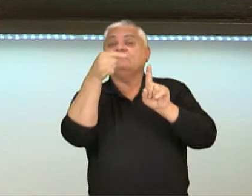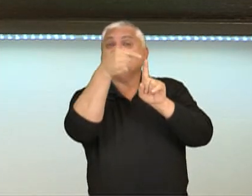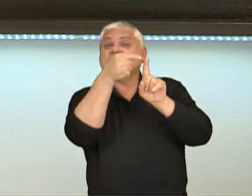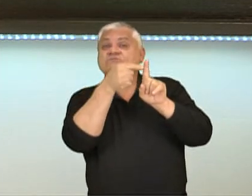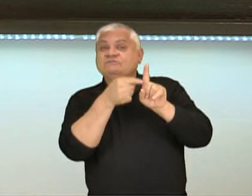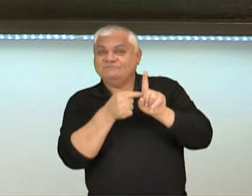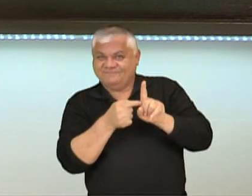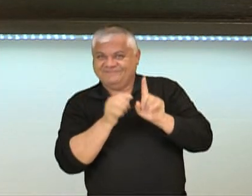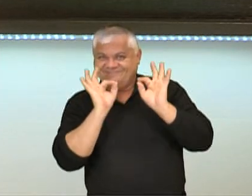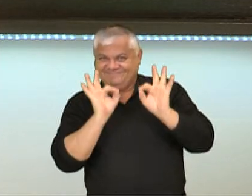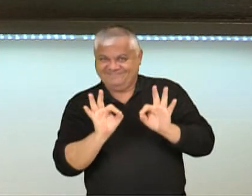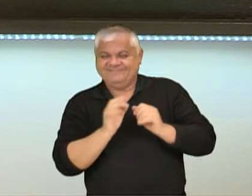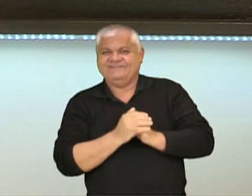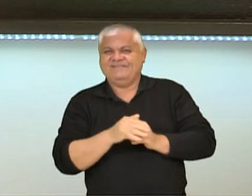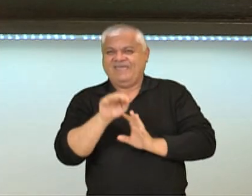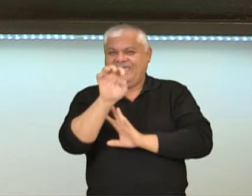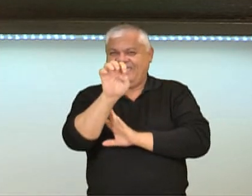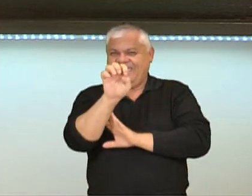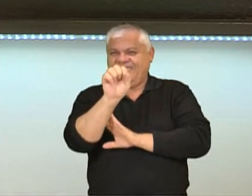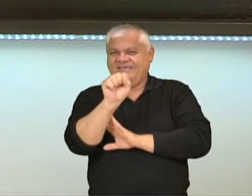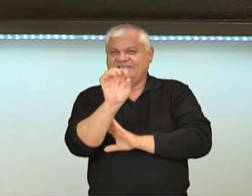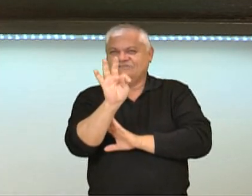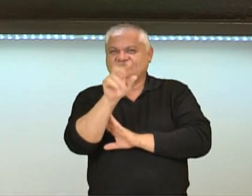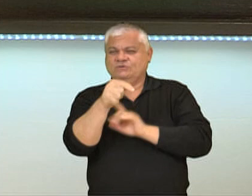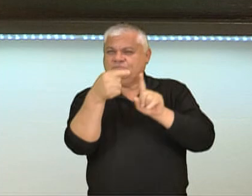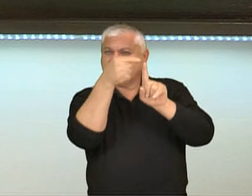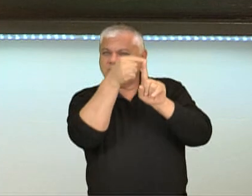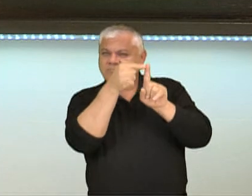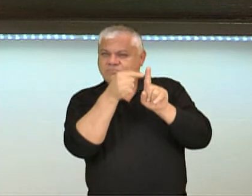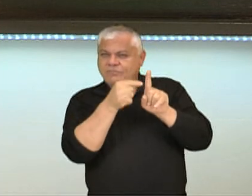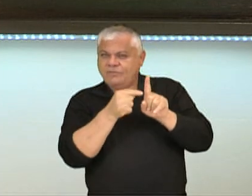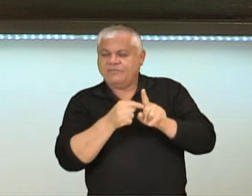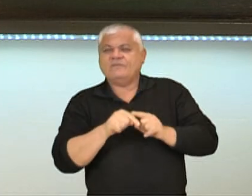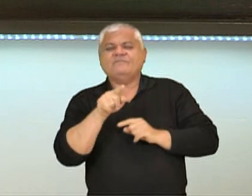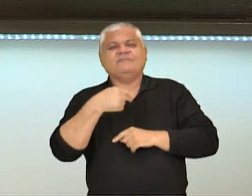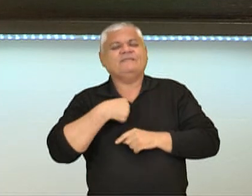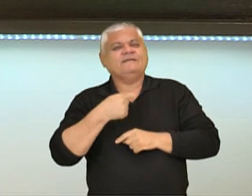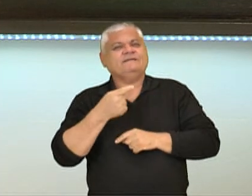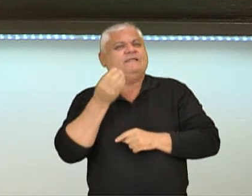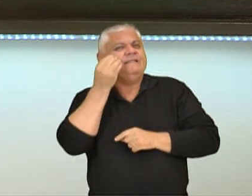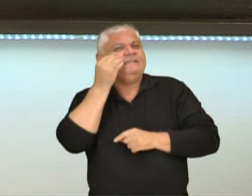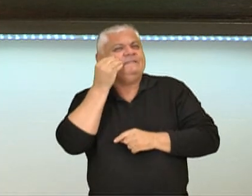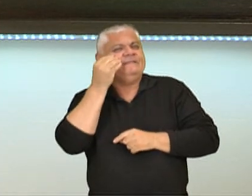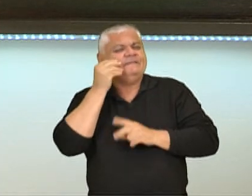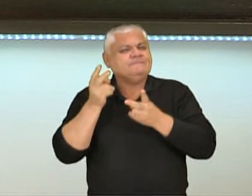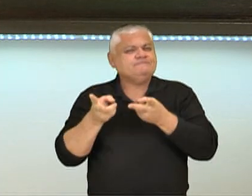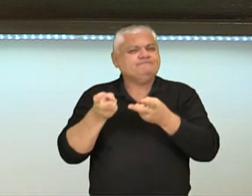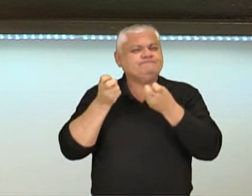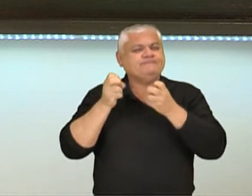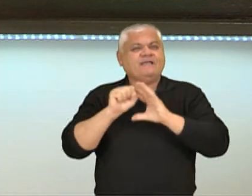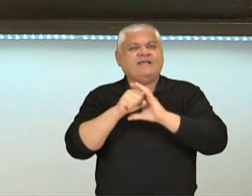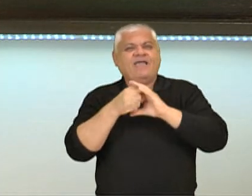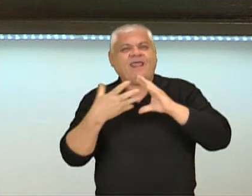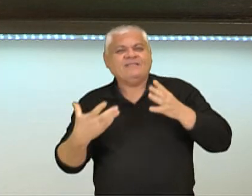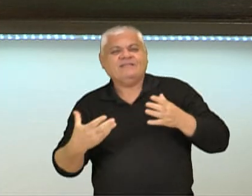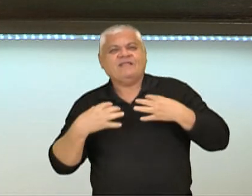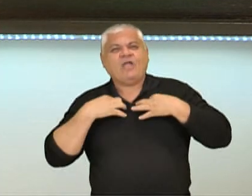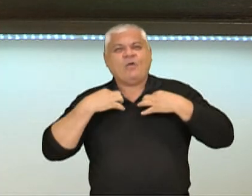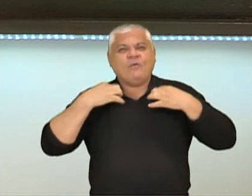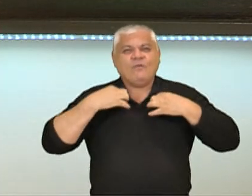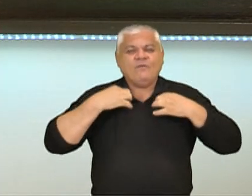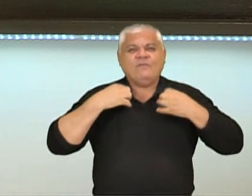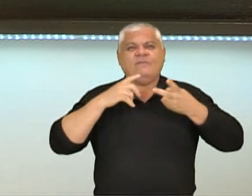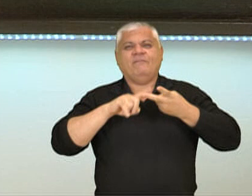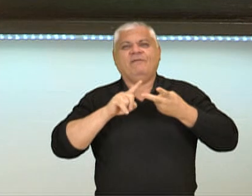dança. Tentem aí verificar os elementos, as características, né, da